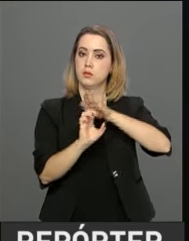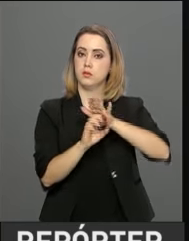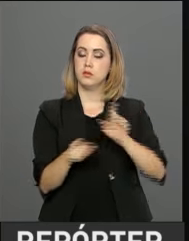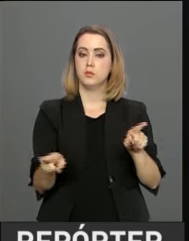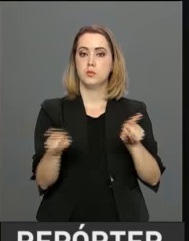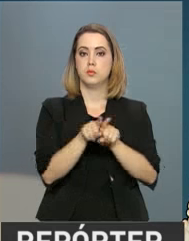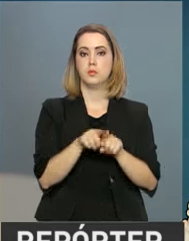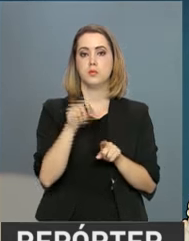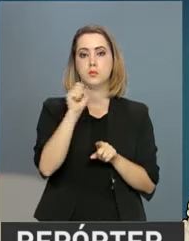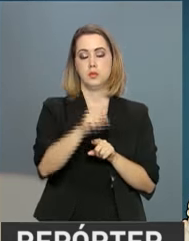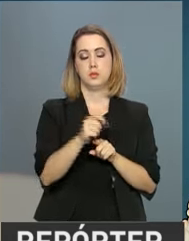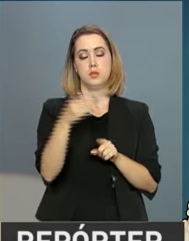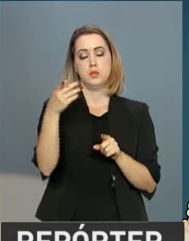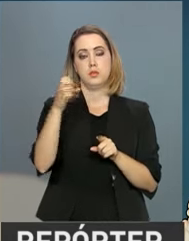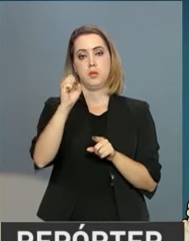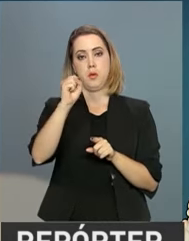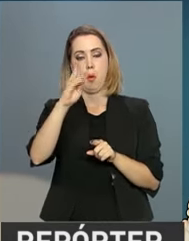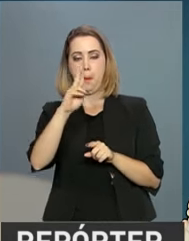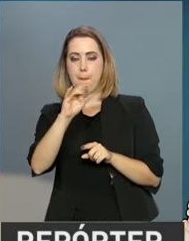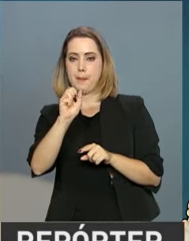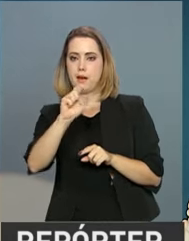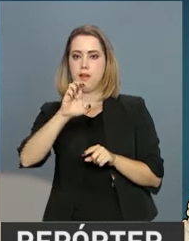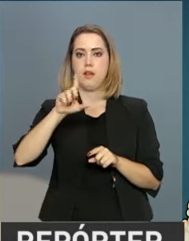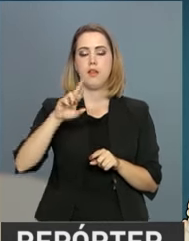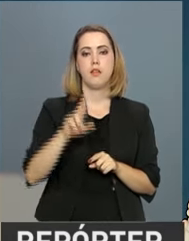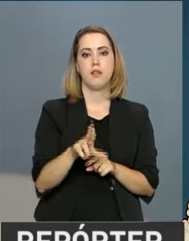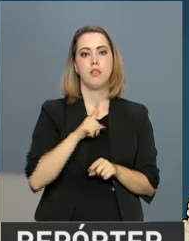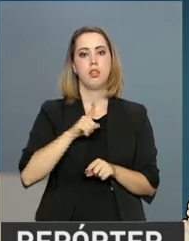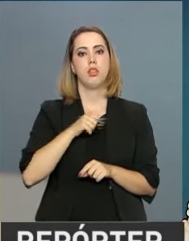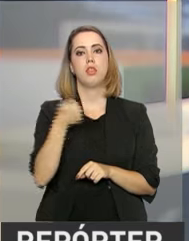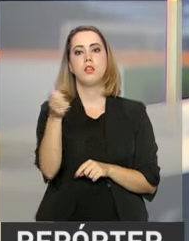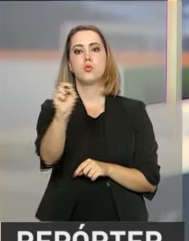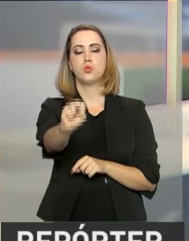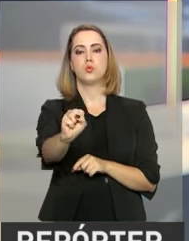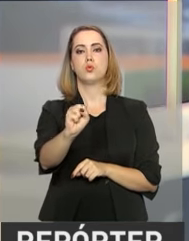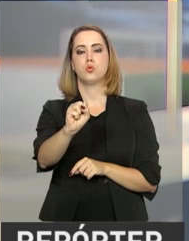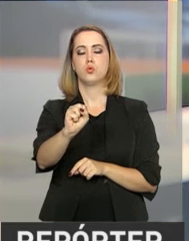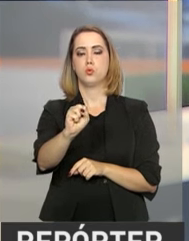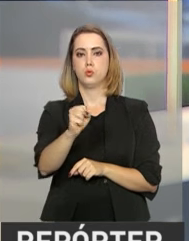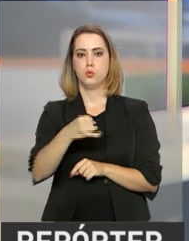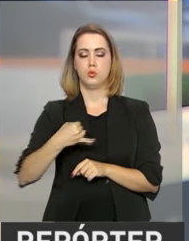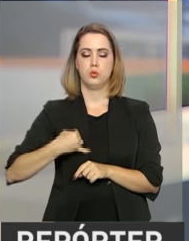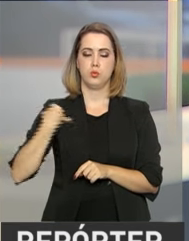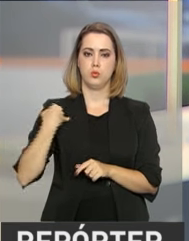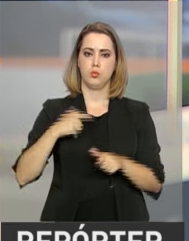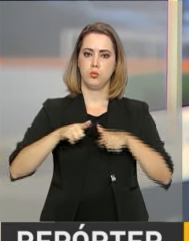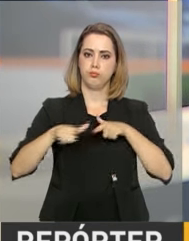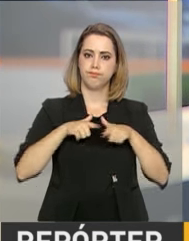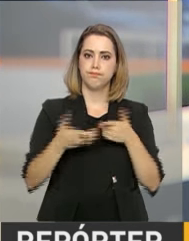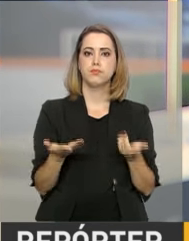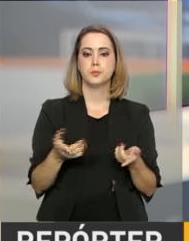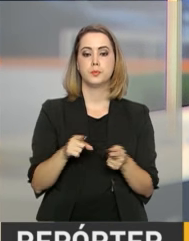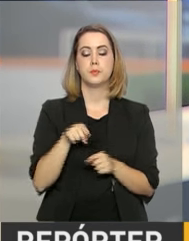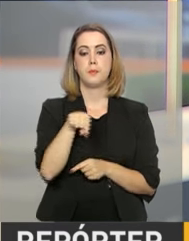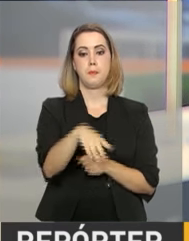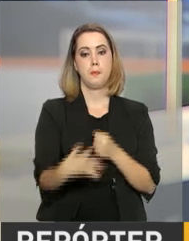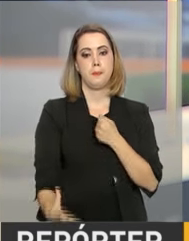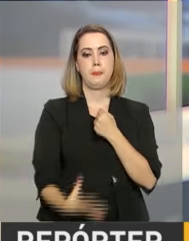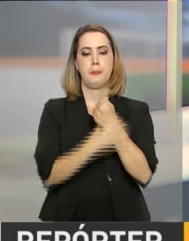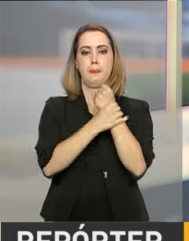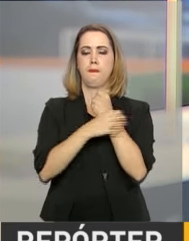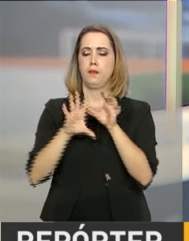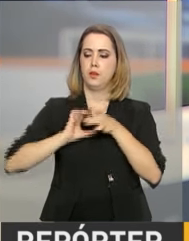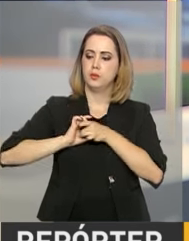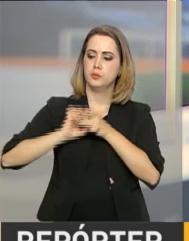a Telebras e a Embraer e terá 18 anos de vida útil isso significa soberania país significa mai segur pras